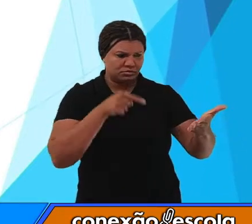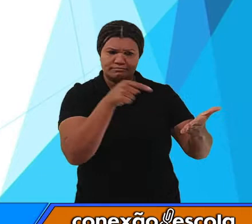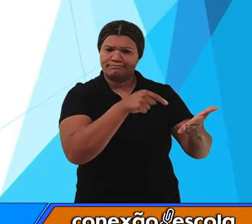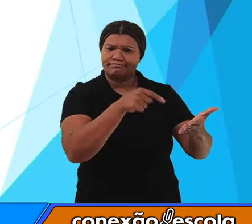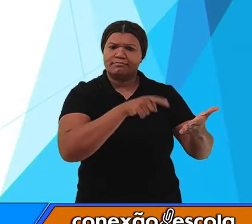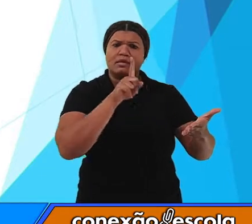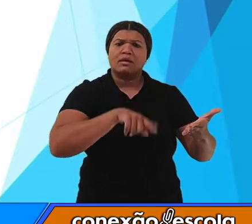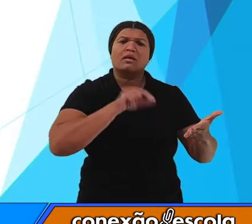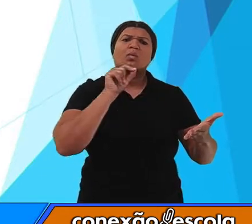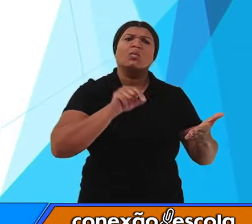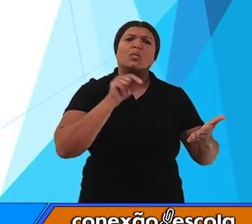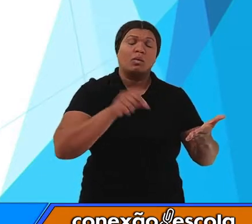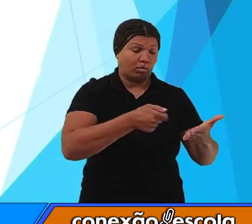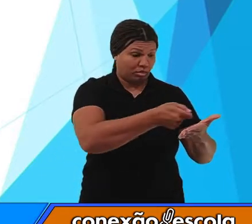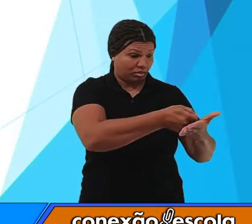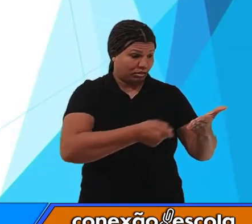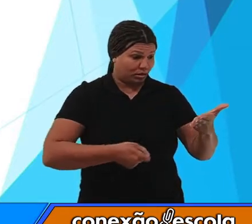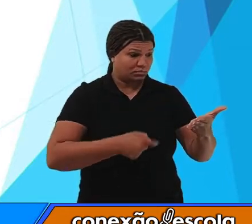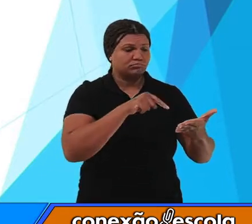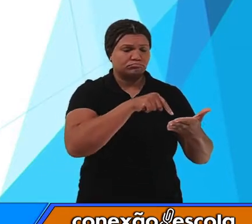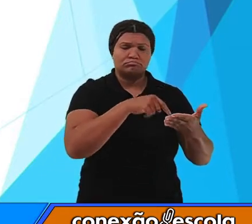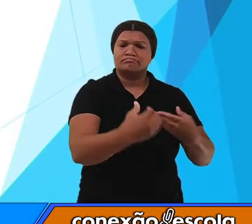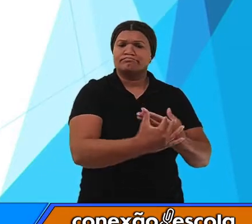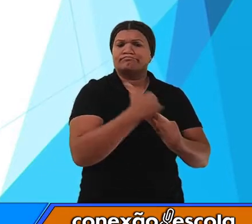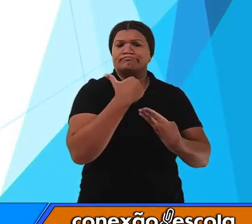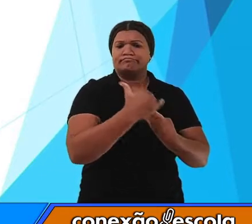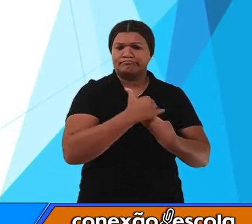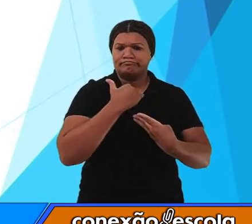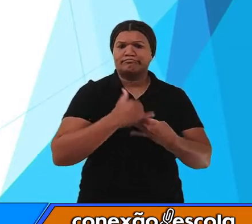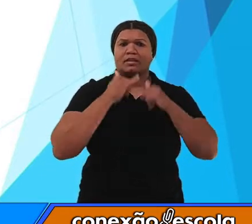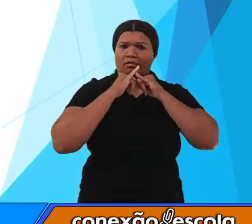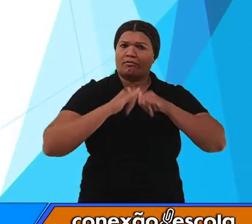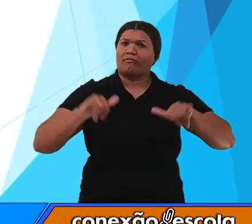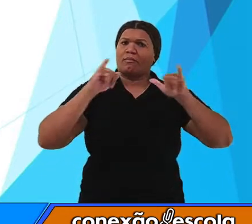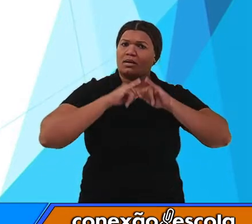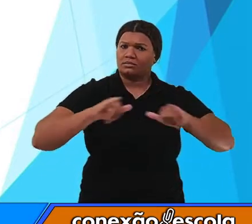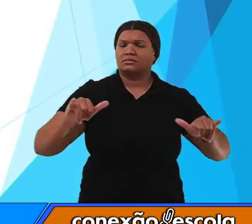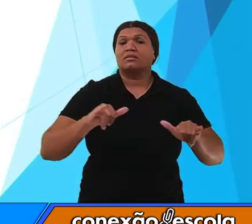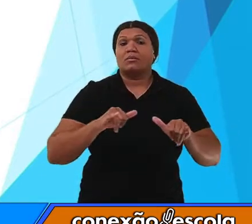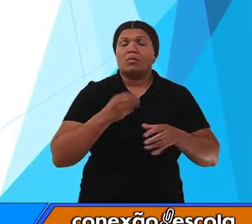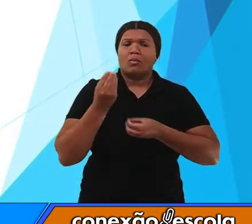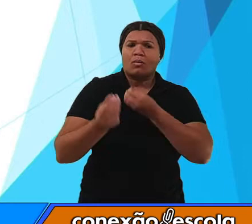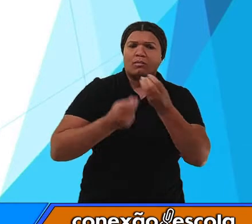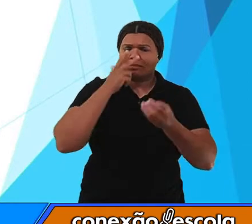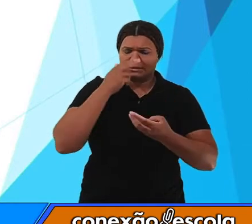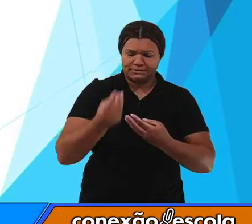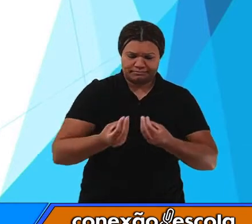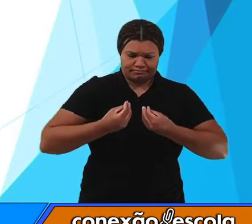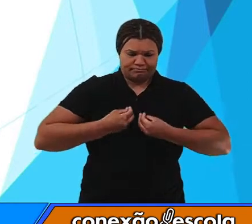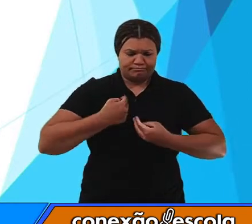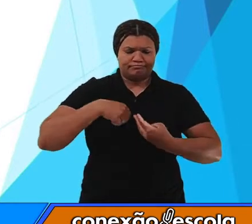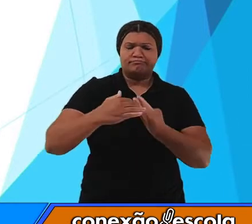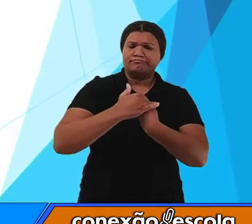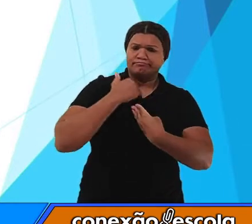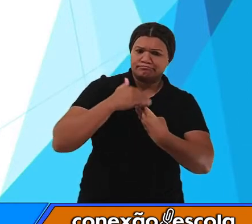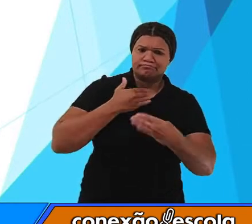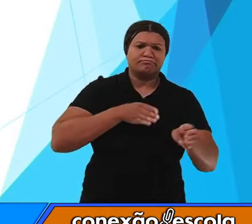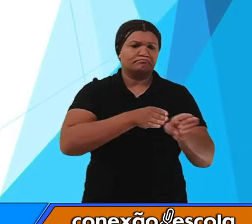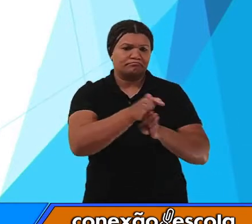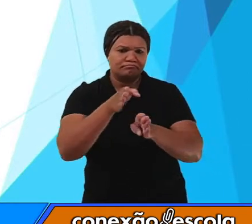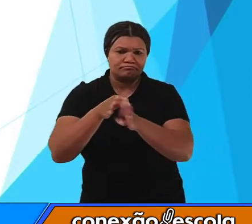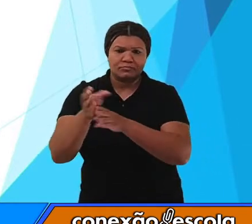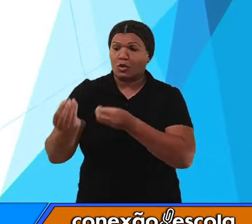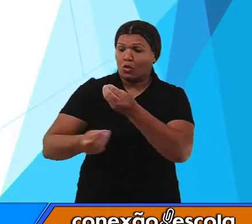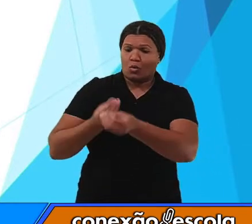nada mais é que um texto que passa informações de modo que instrua o leitor a fazer